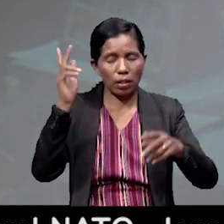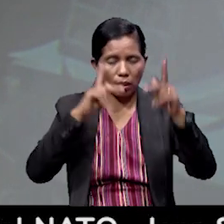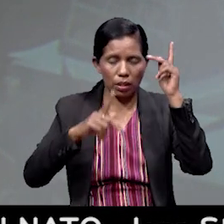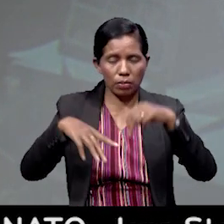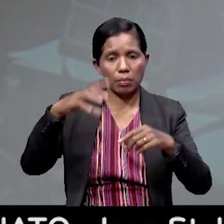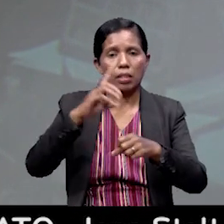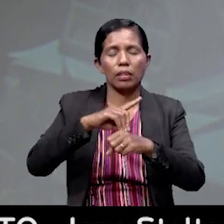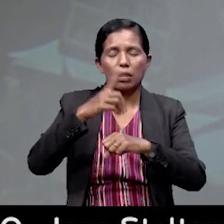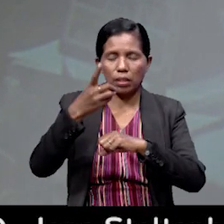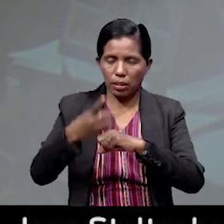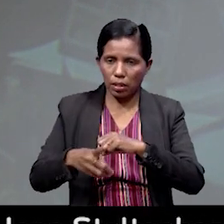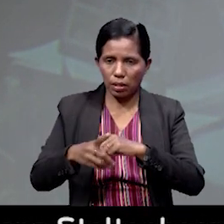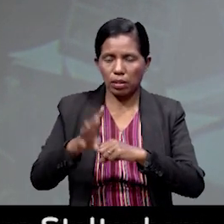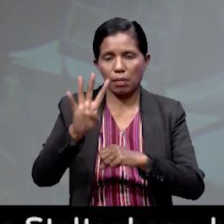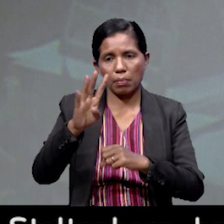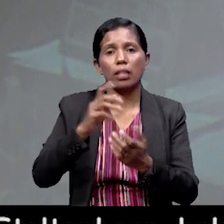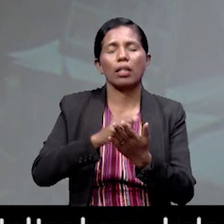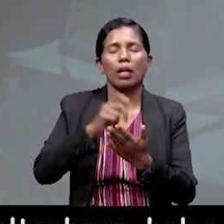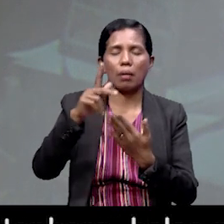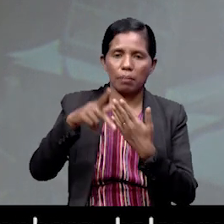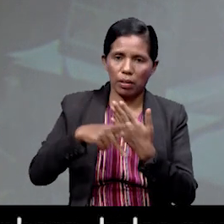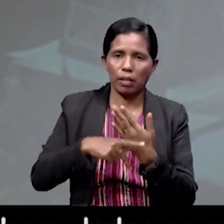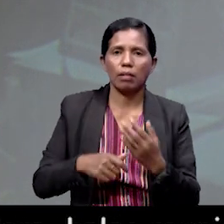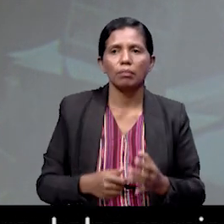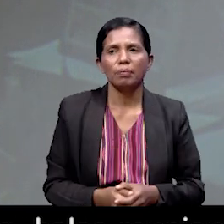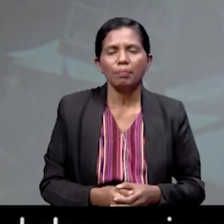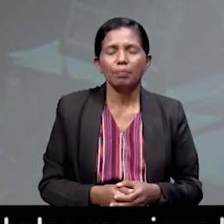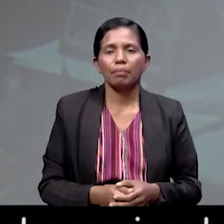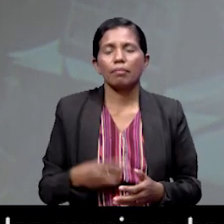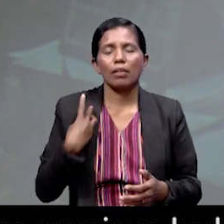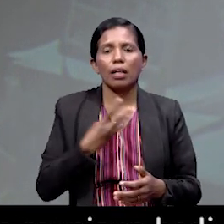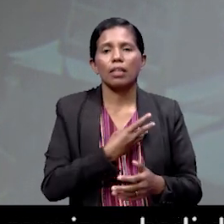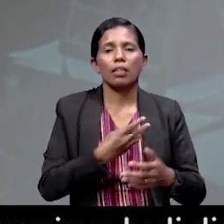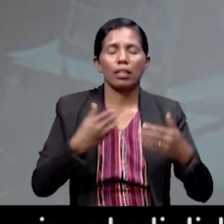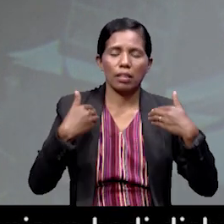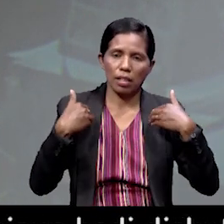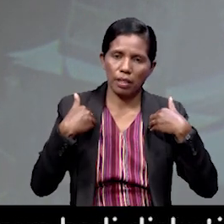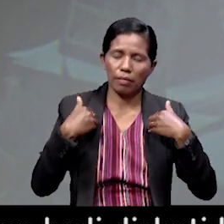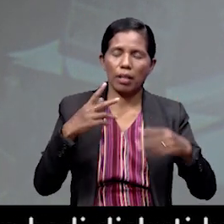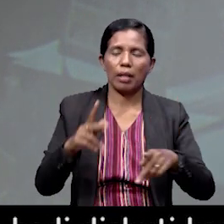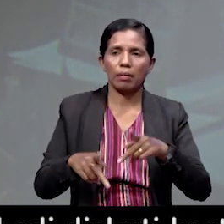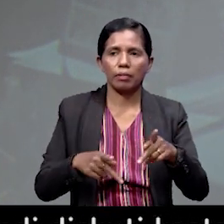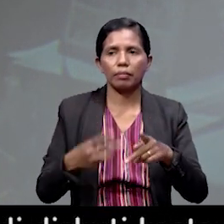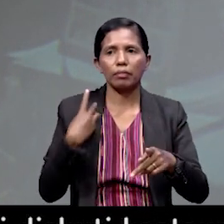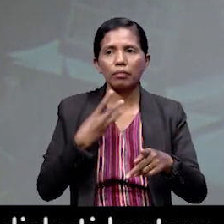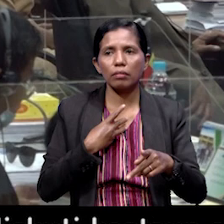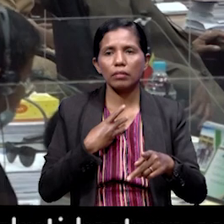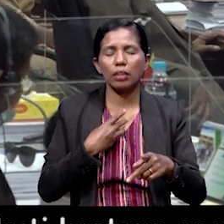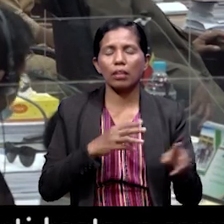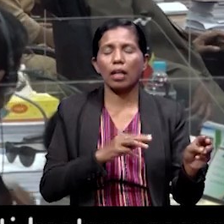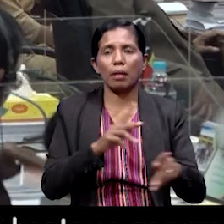inundação dia 4 de abril ninian. Nebe ita se iha na fati nema nebe ma kita la ita moe quando ita bolo sira